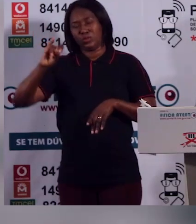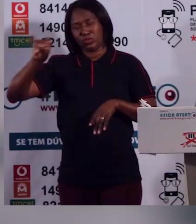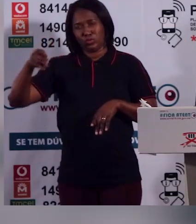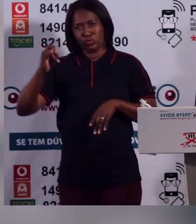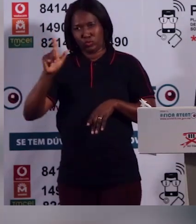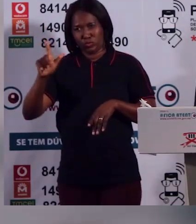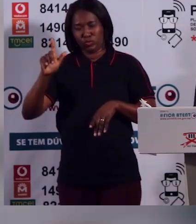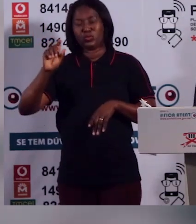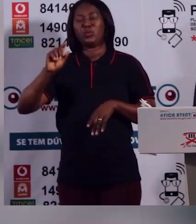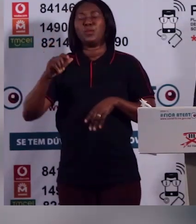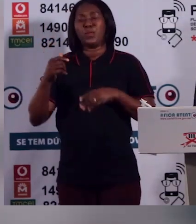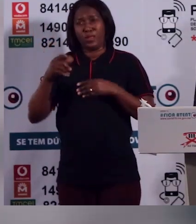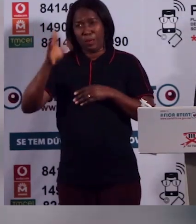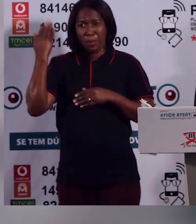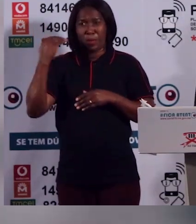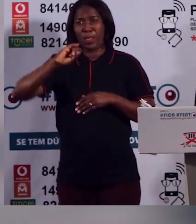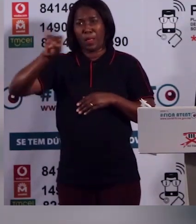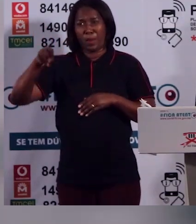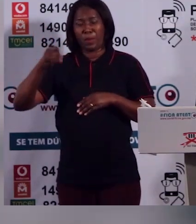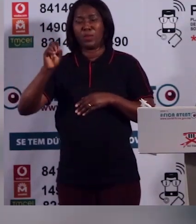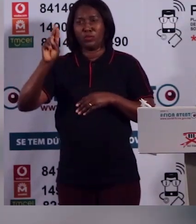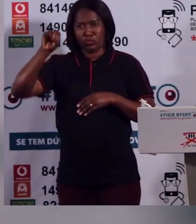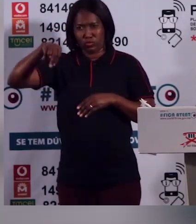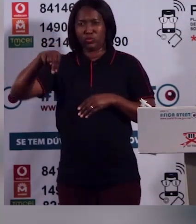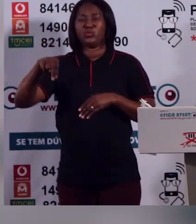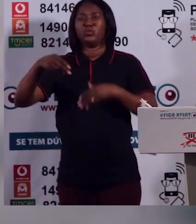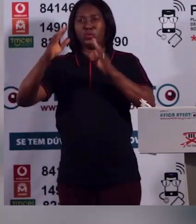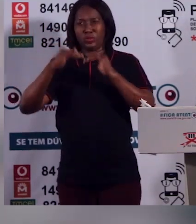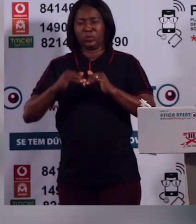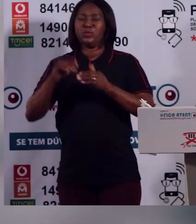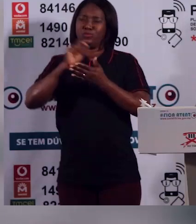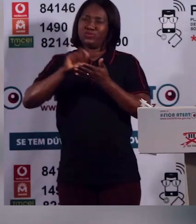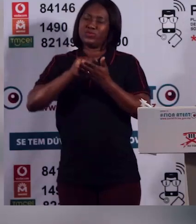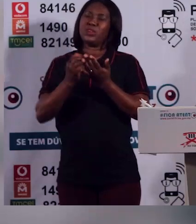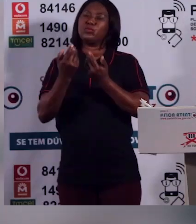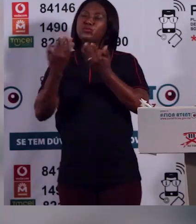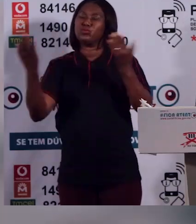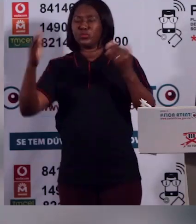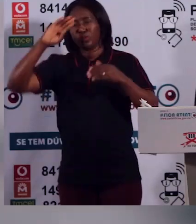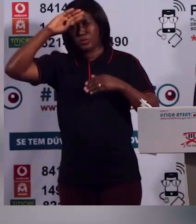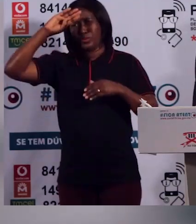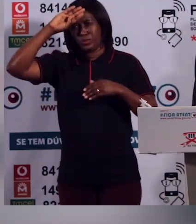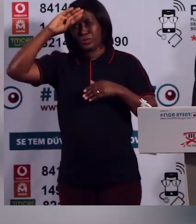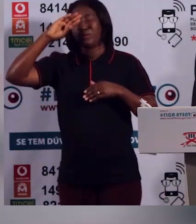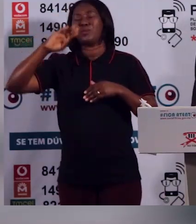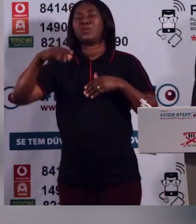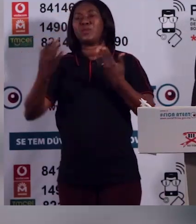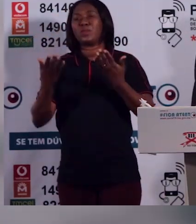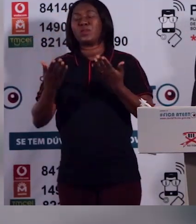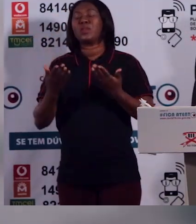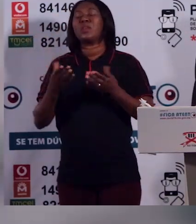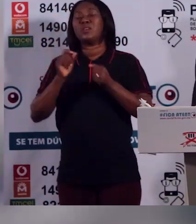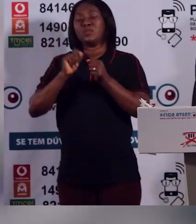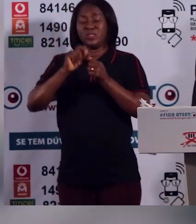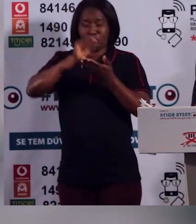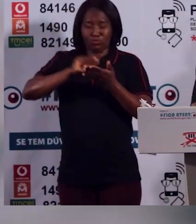maio registramos 178 casos positivos e, portanto, no mês de junho registramos mais de 3 vezes o número de